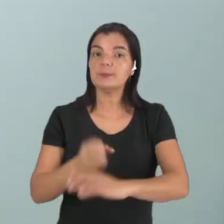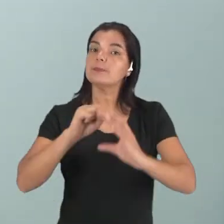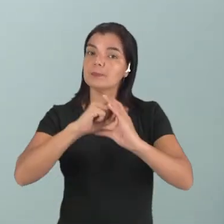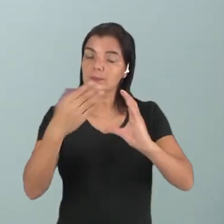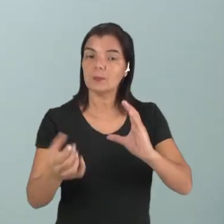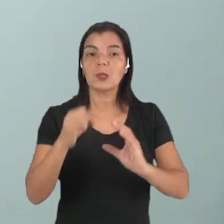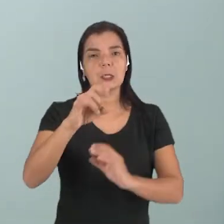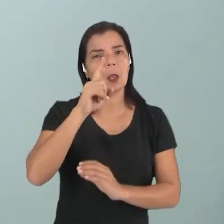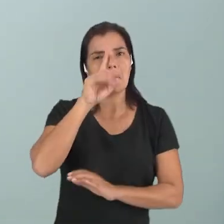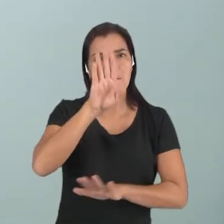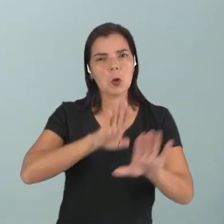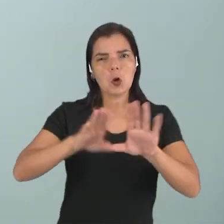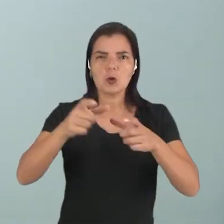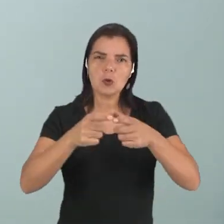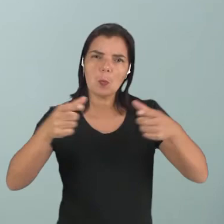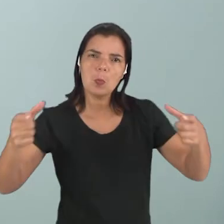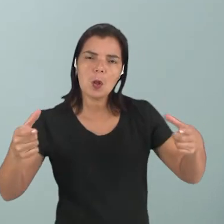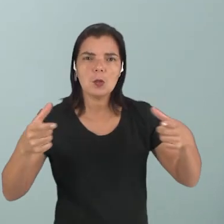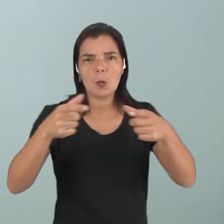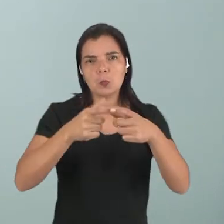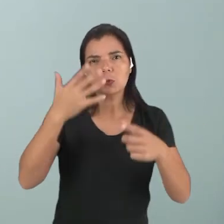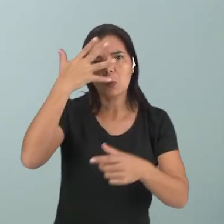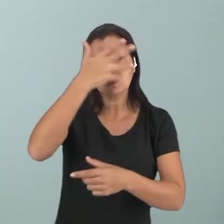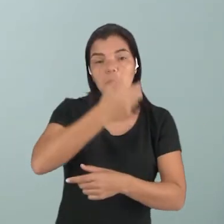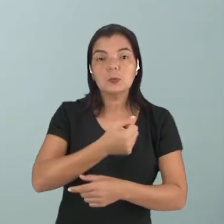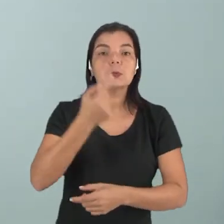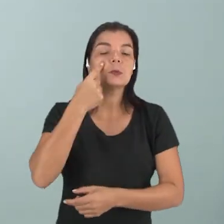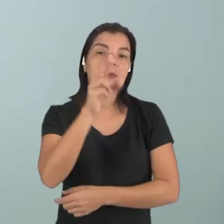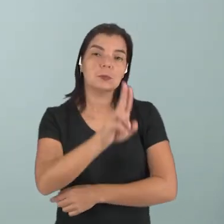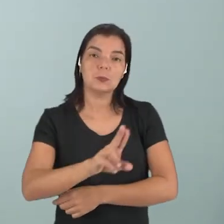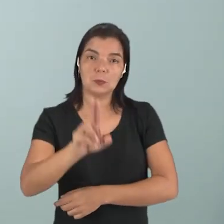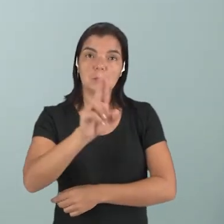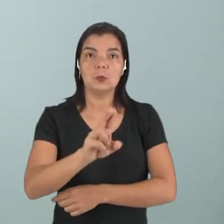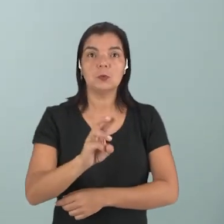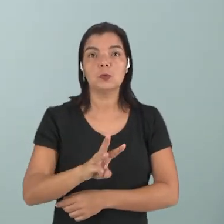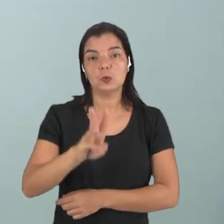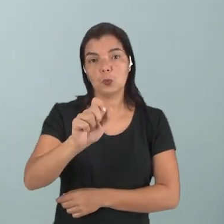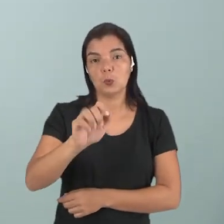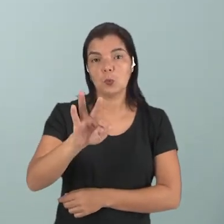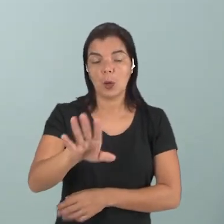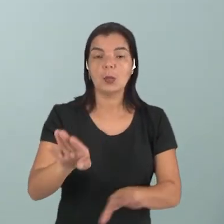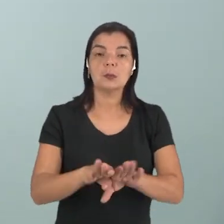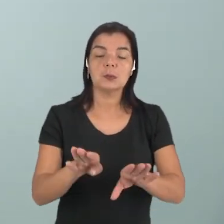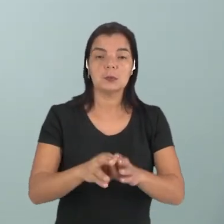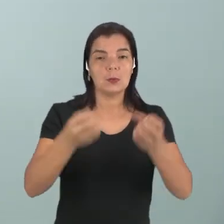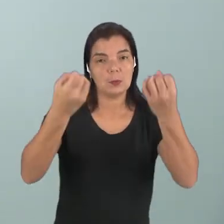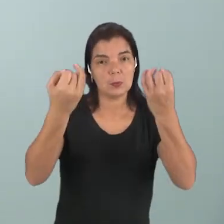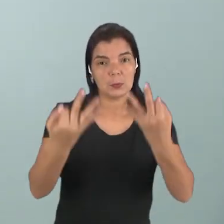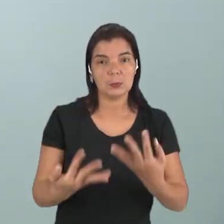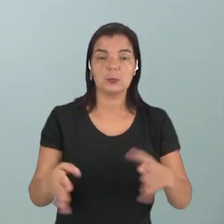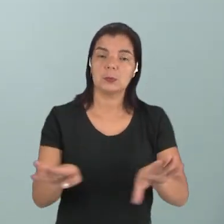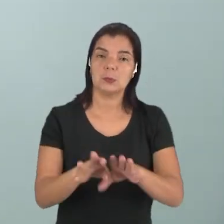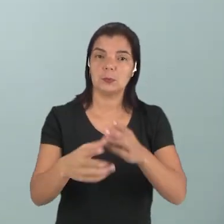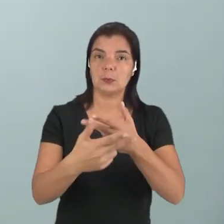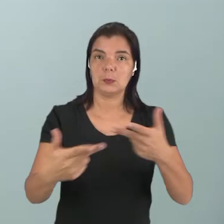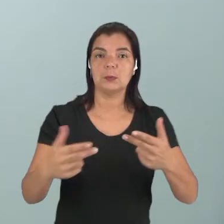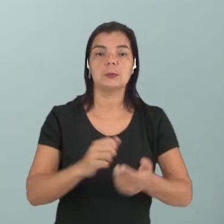se é perigoso, se é grande, se é bonito, certo? Então você usa esse what like geralmente para descrever alguma coisa.